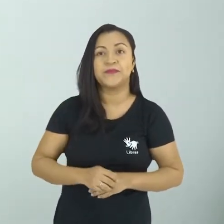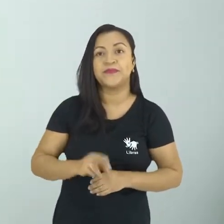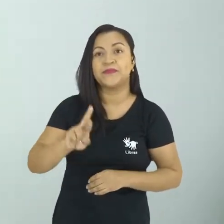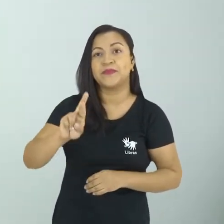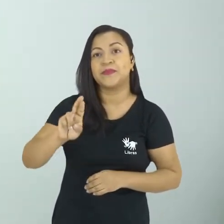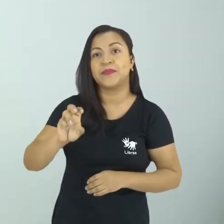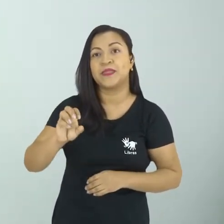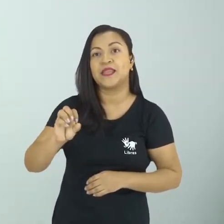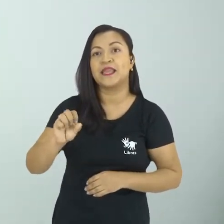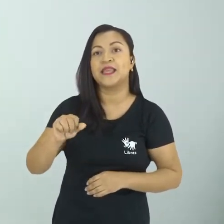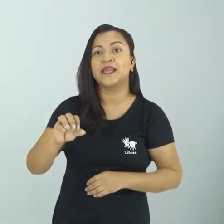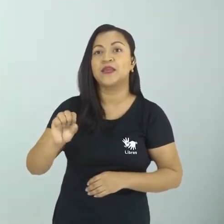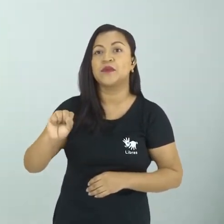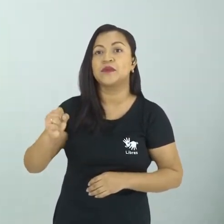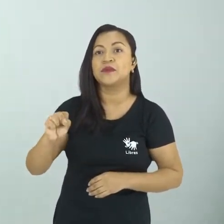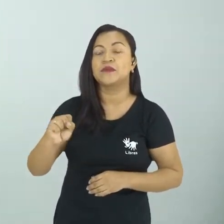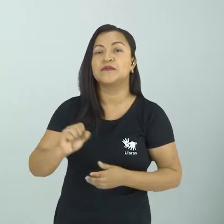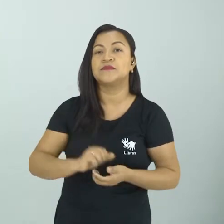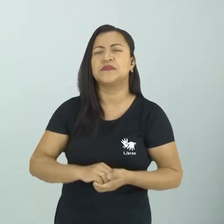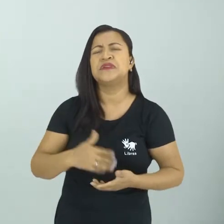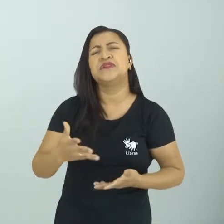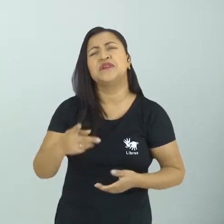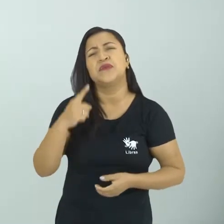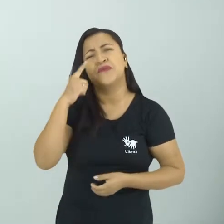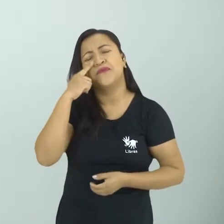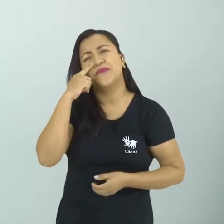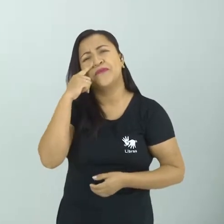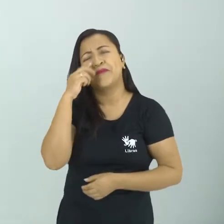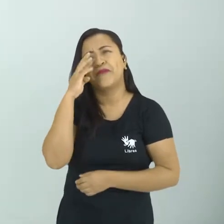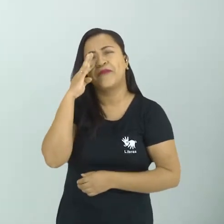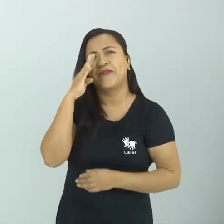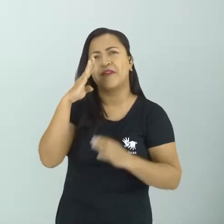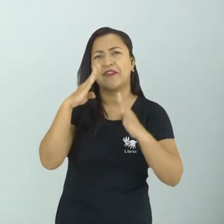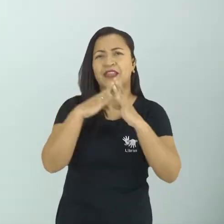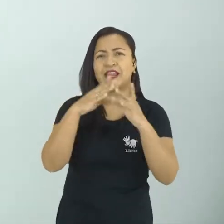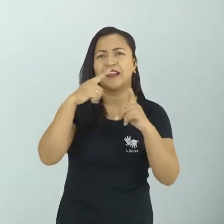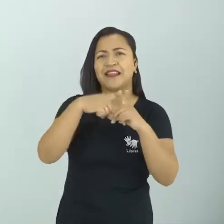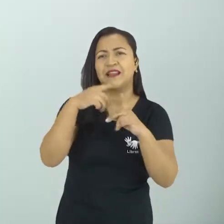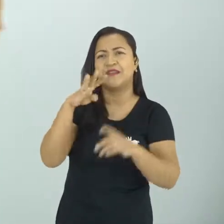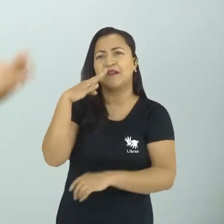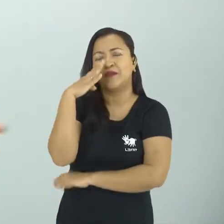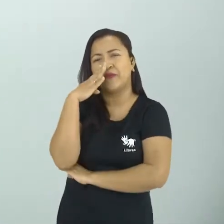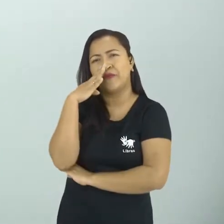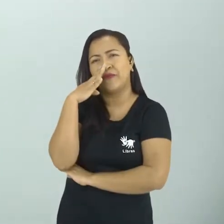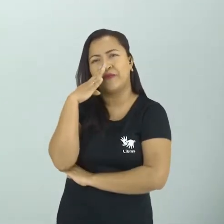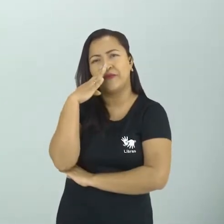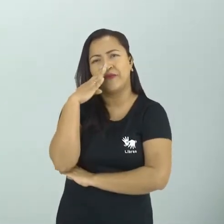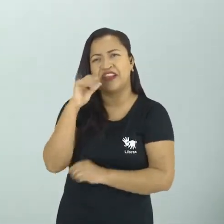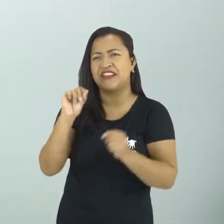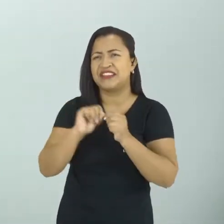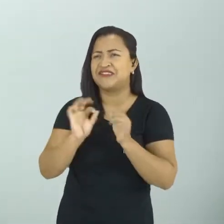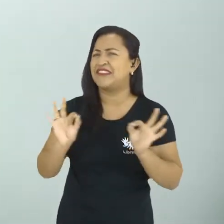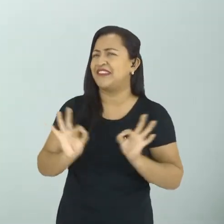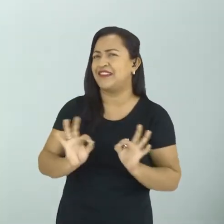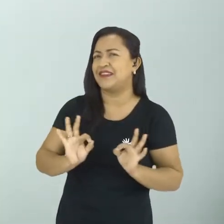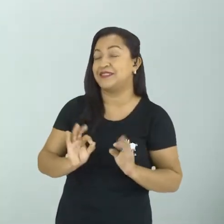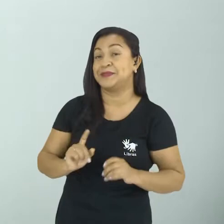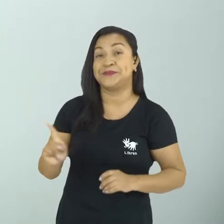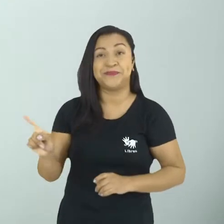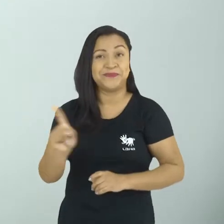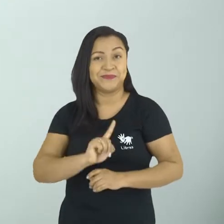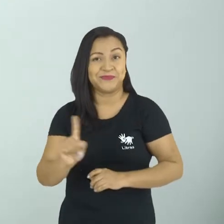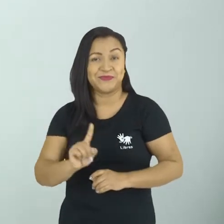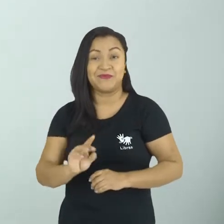Igreja Católica, ela iria assistir a tudo isso de braços cruzados? Não, pessoal. A reação